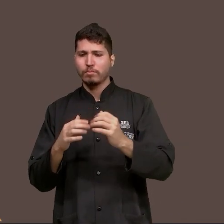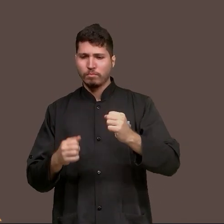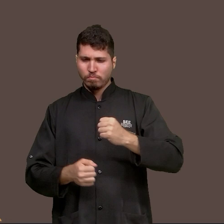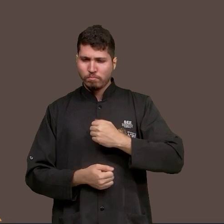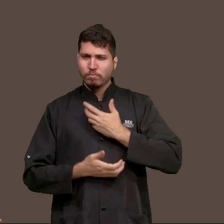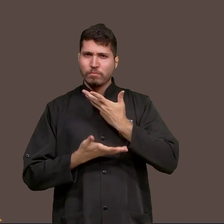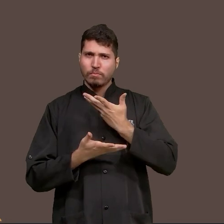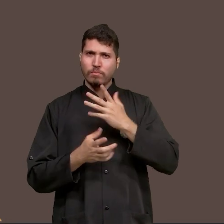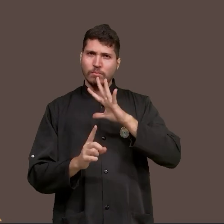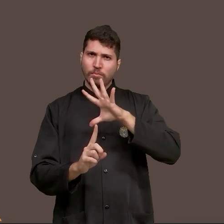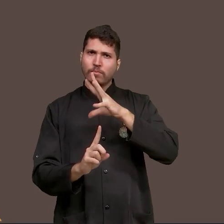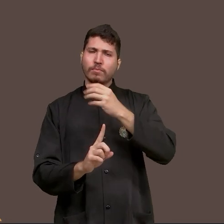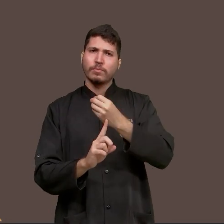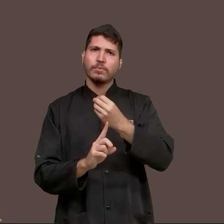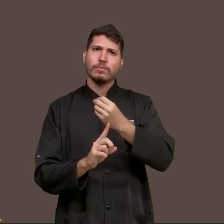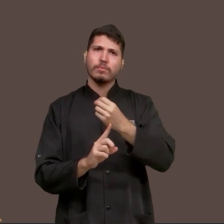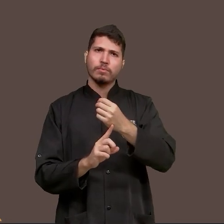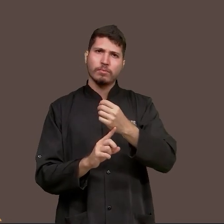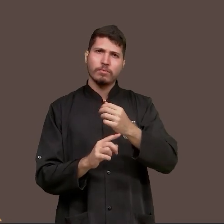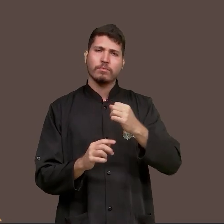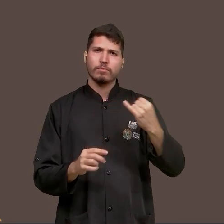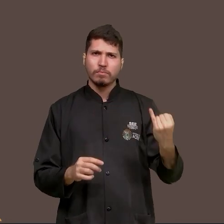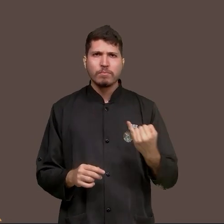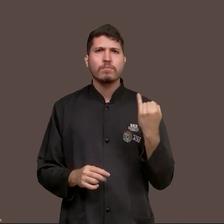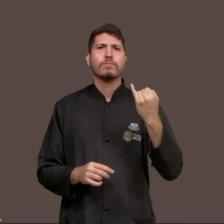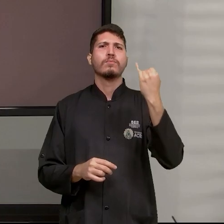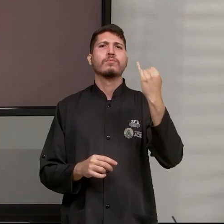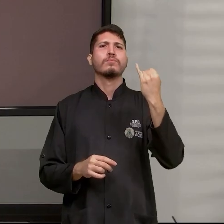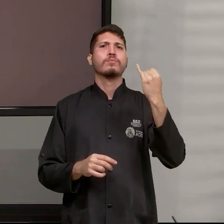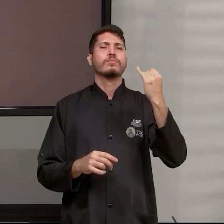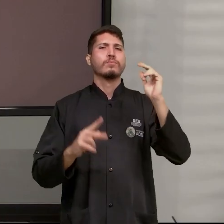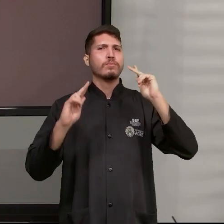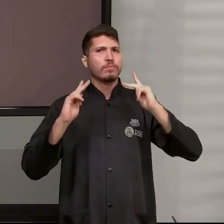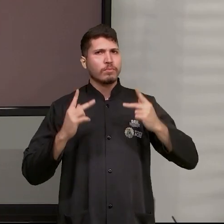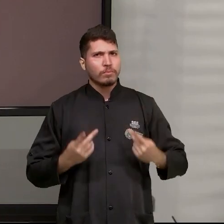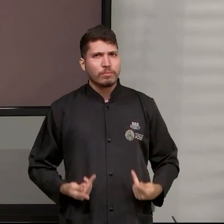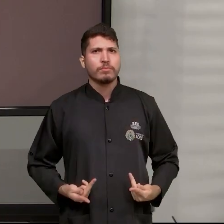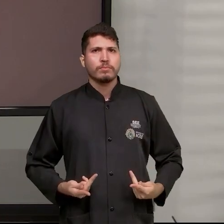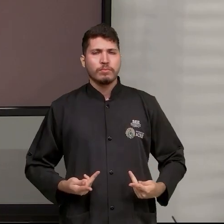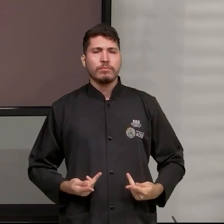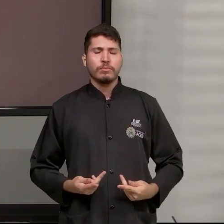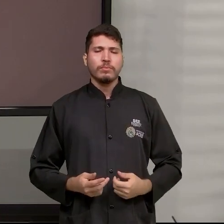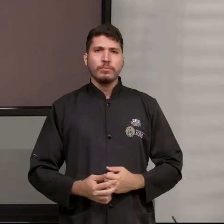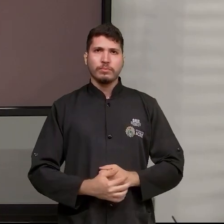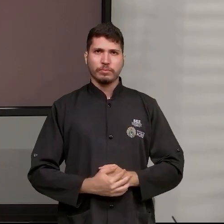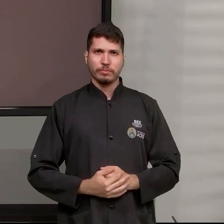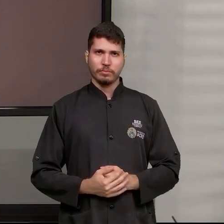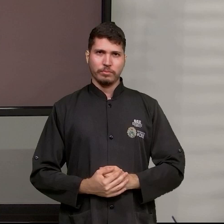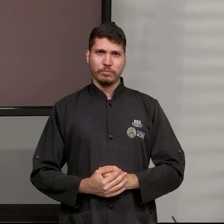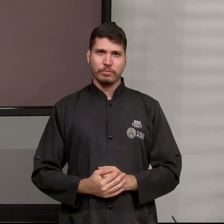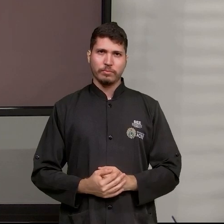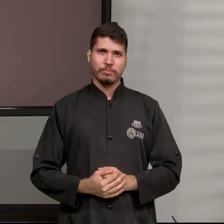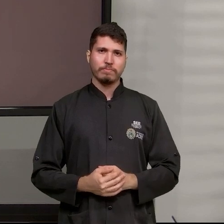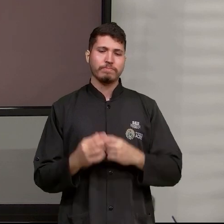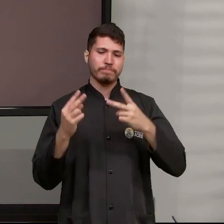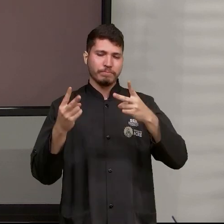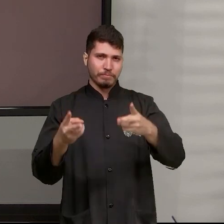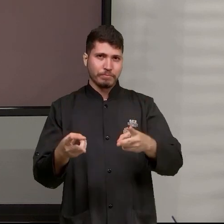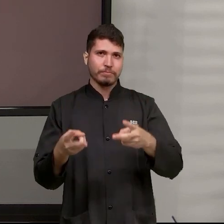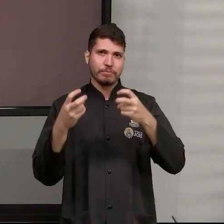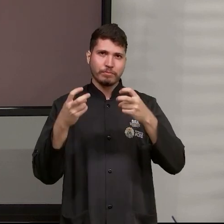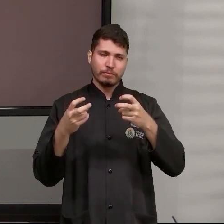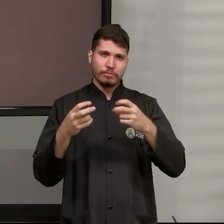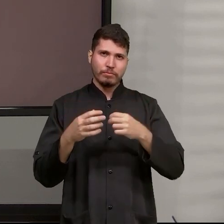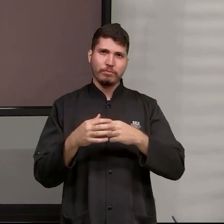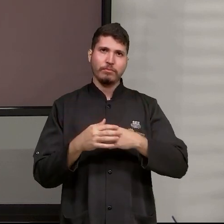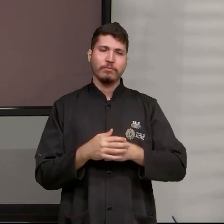essencial para o ser humano. Então, a gente conseguiu ver sobre como